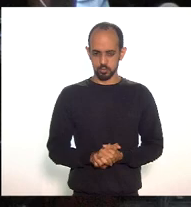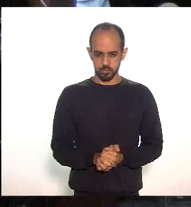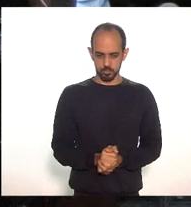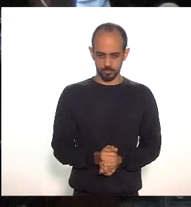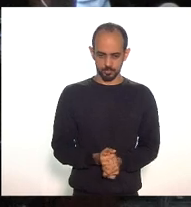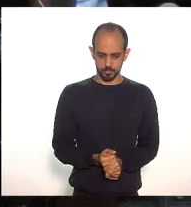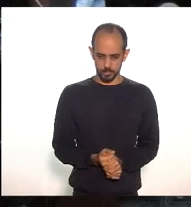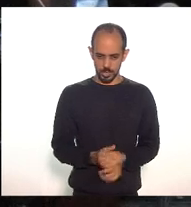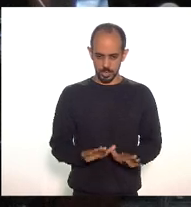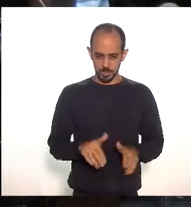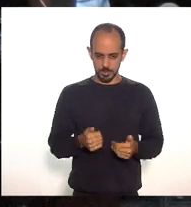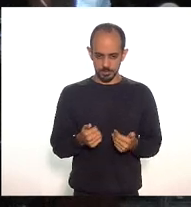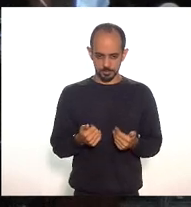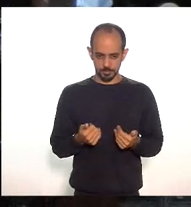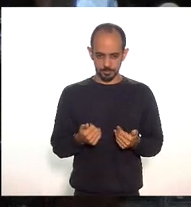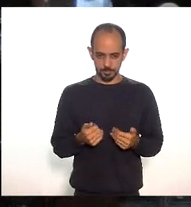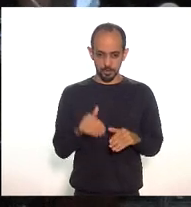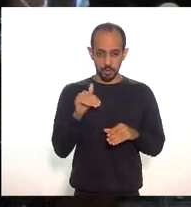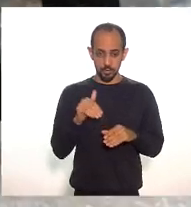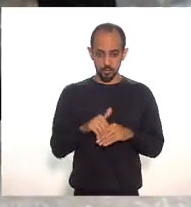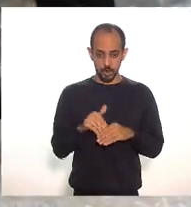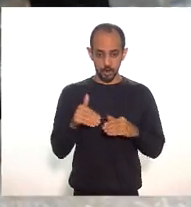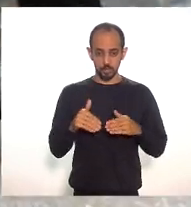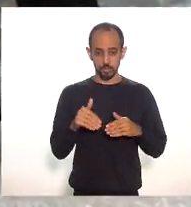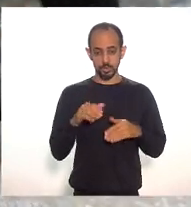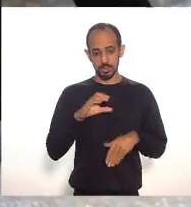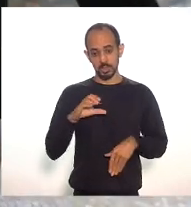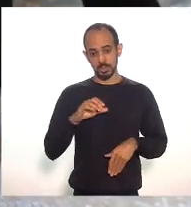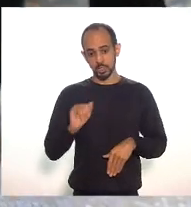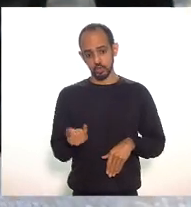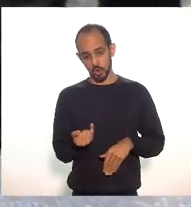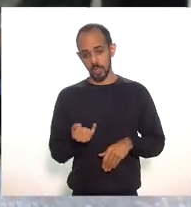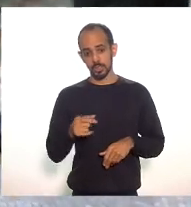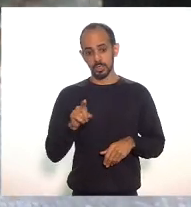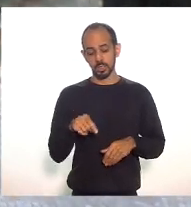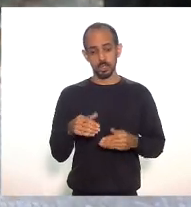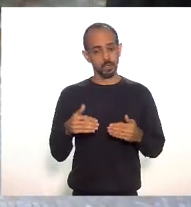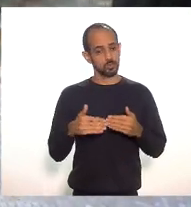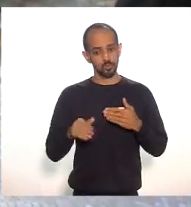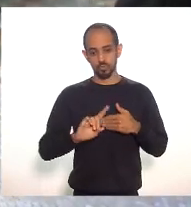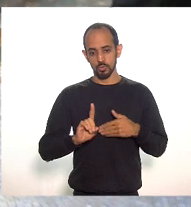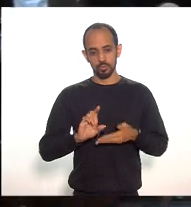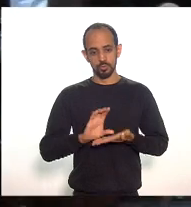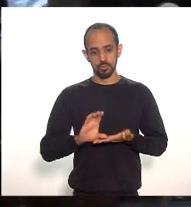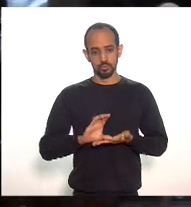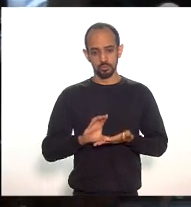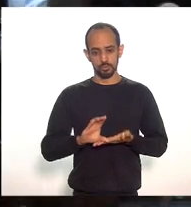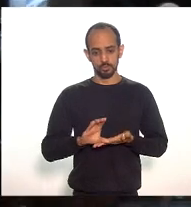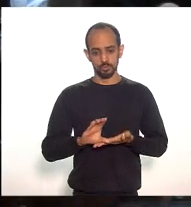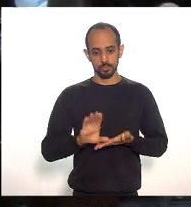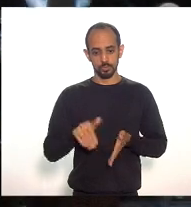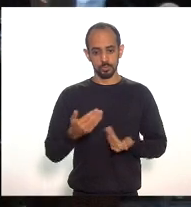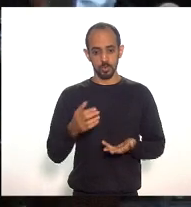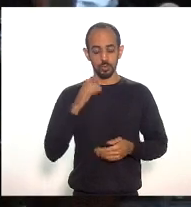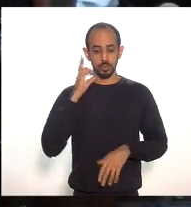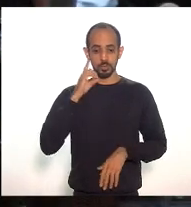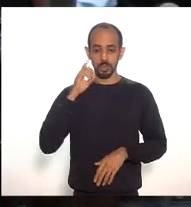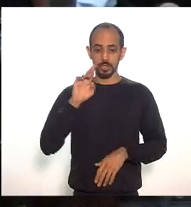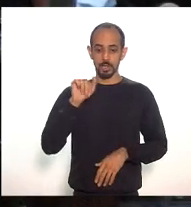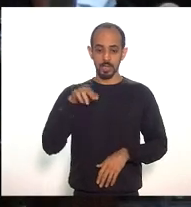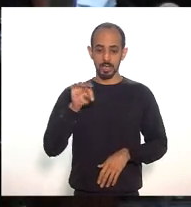seguinte que estão vamos o voto da secretária Renata funcionalidade tá tomando medicação determinada presenciar uma atenção de vossa excelência